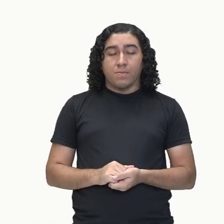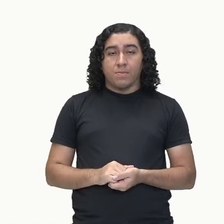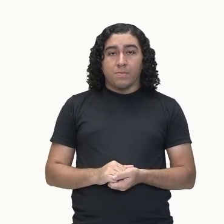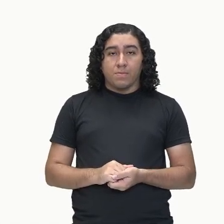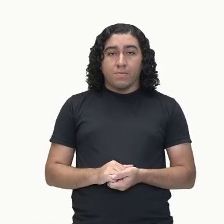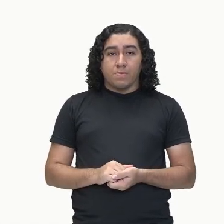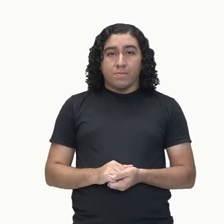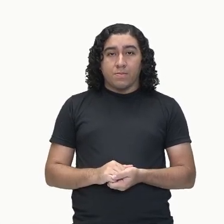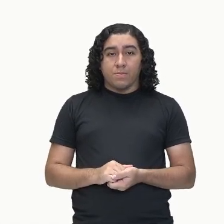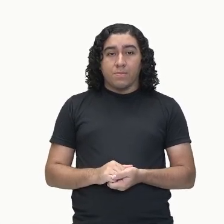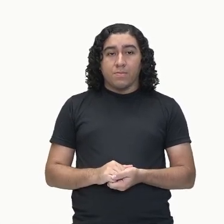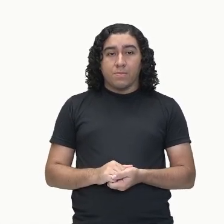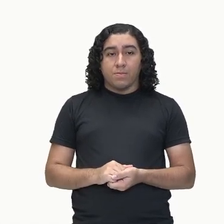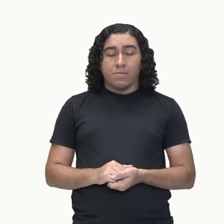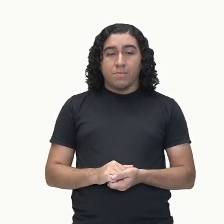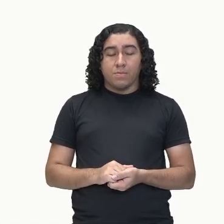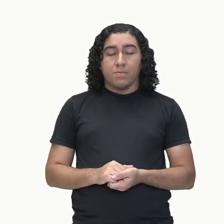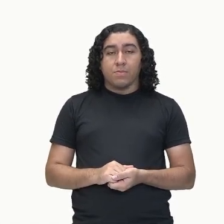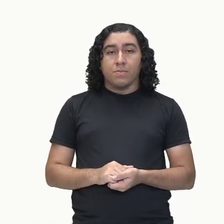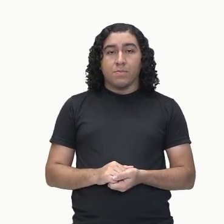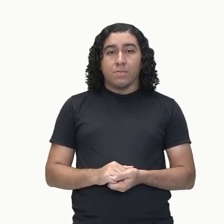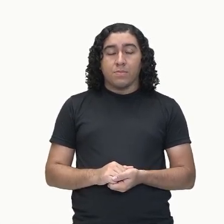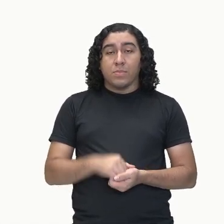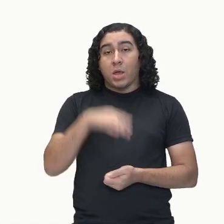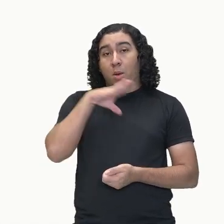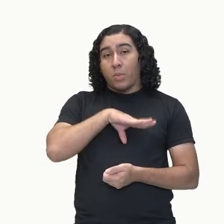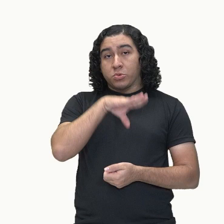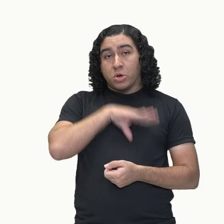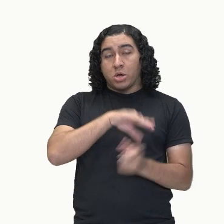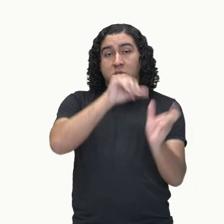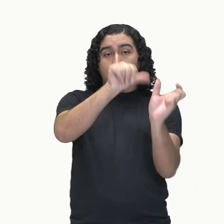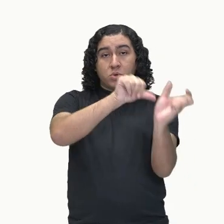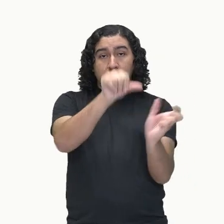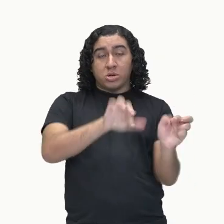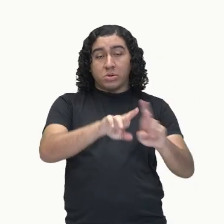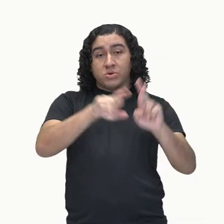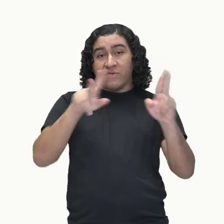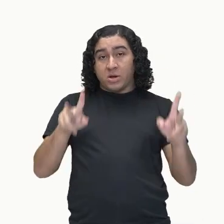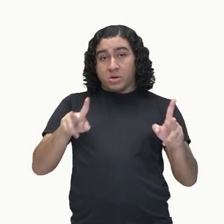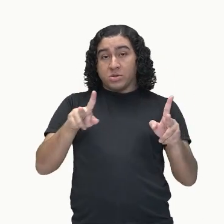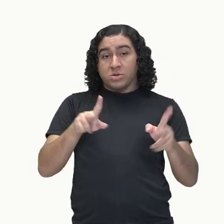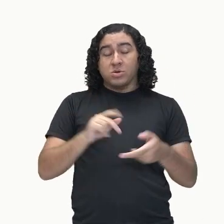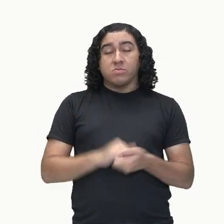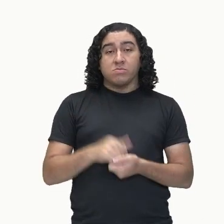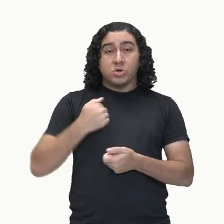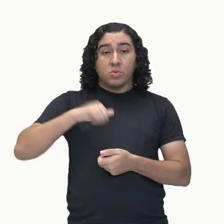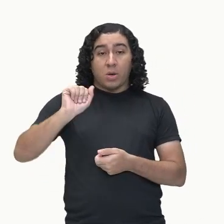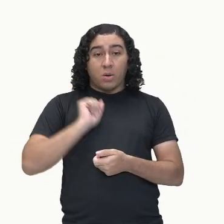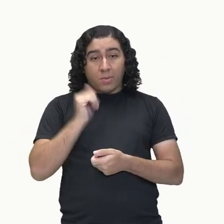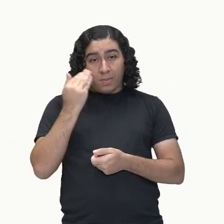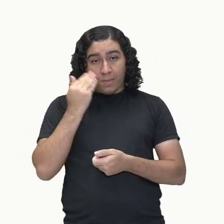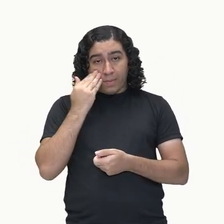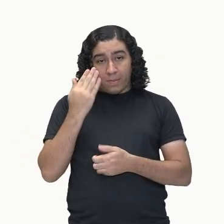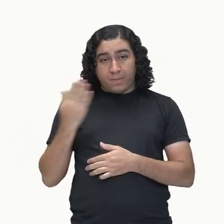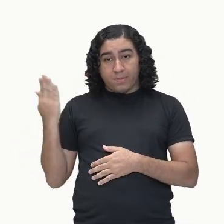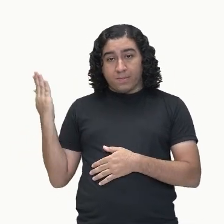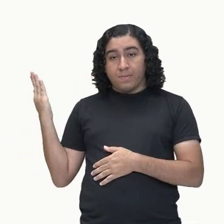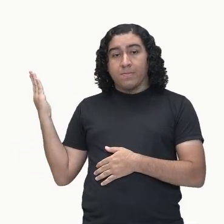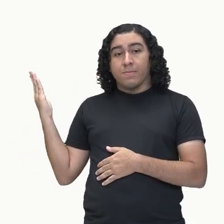eu falaria né no espanhol jo hablaria tu